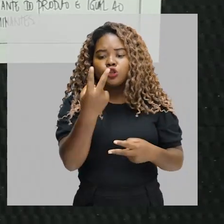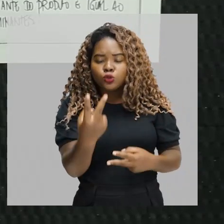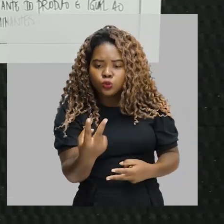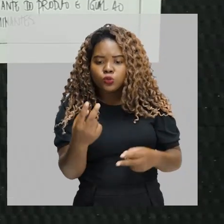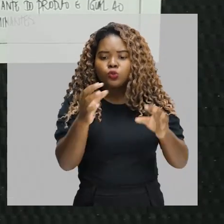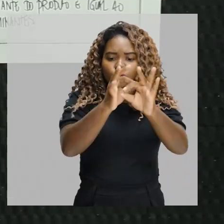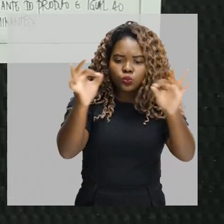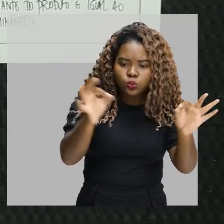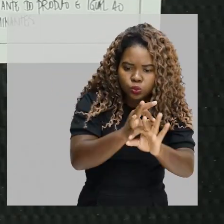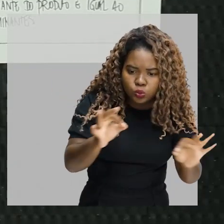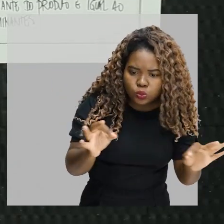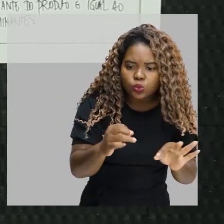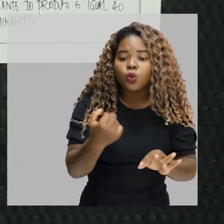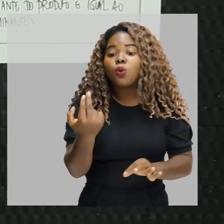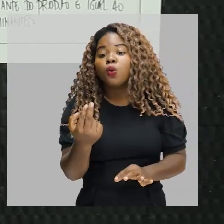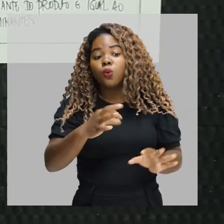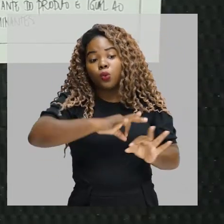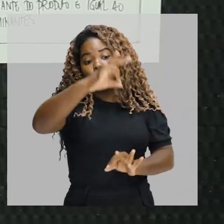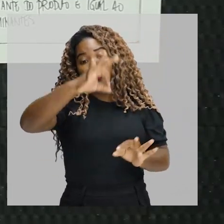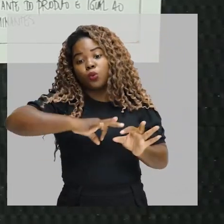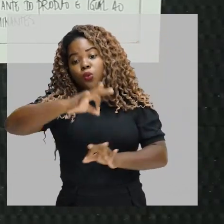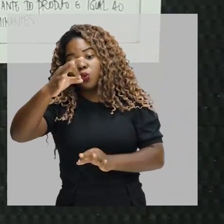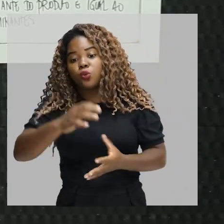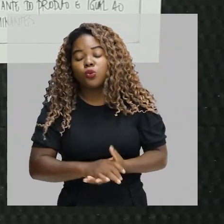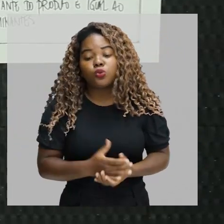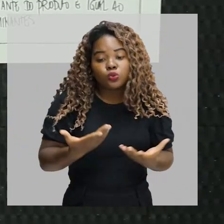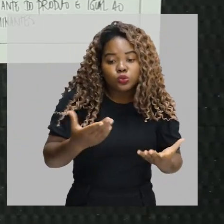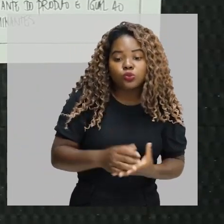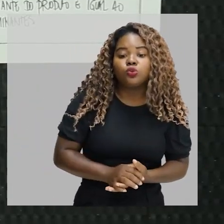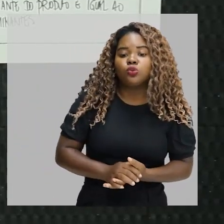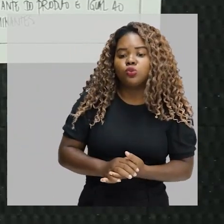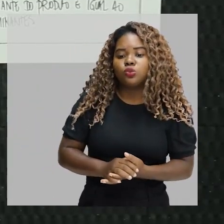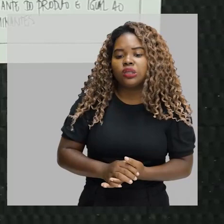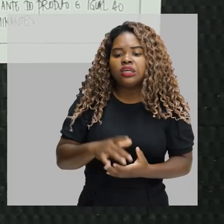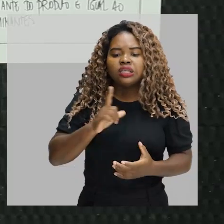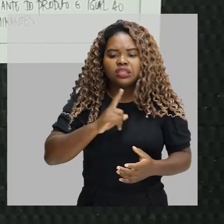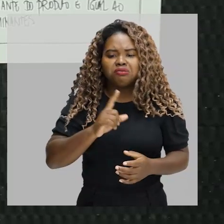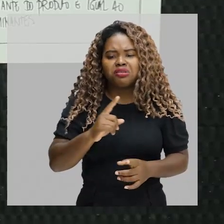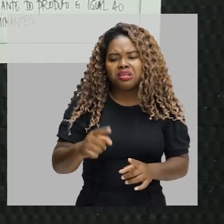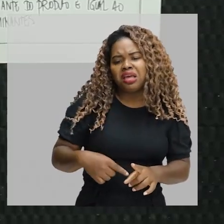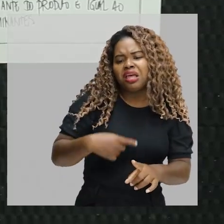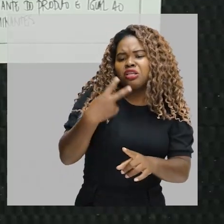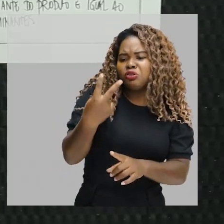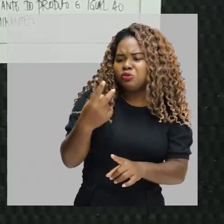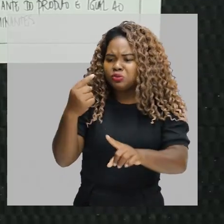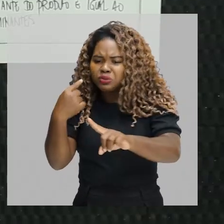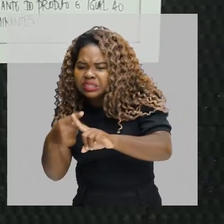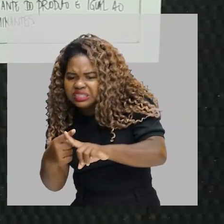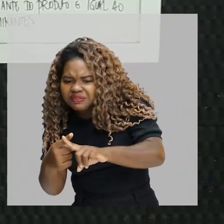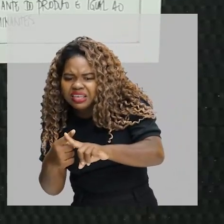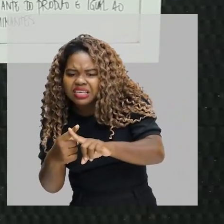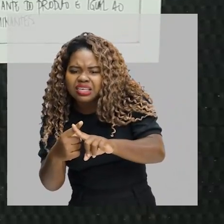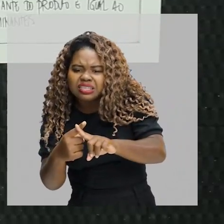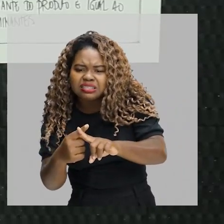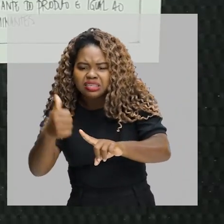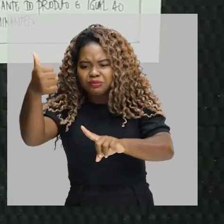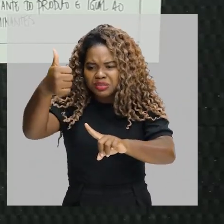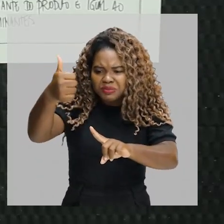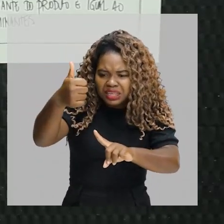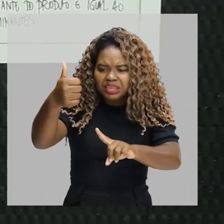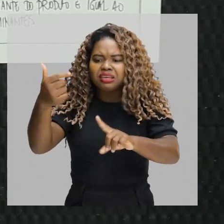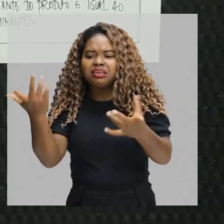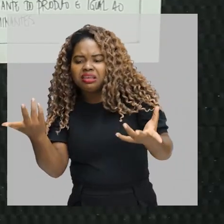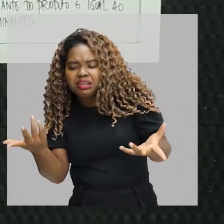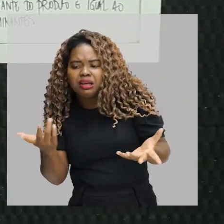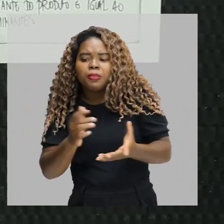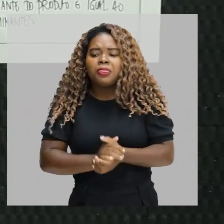colunas proporcionais, uma for o dobro da outra, ou o triplo da outra, ou 5 vezes a outra, ou a metade